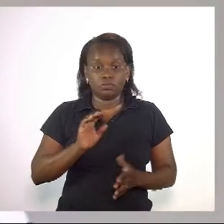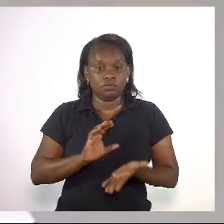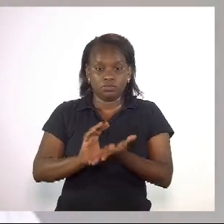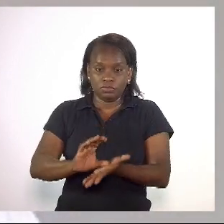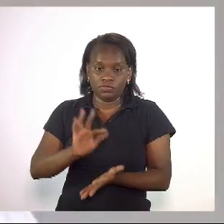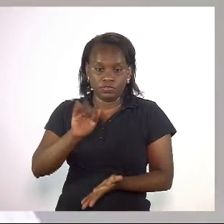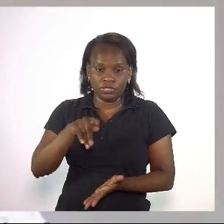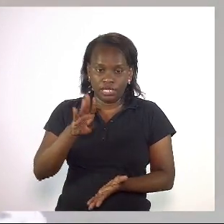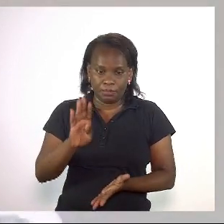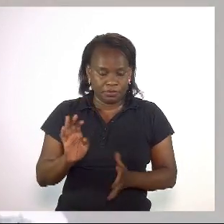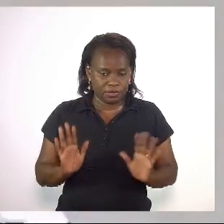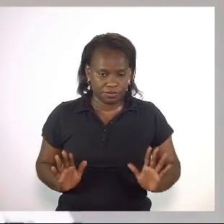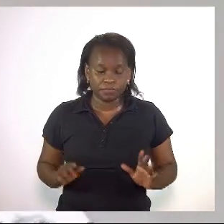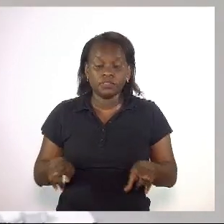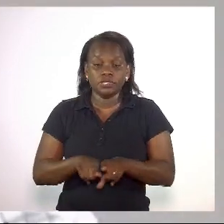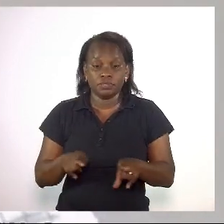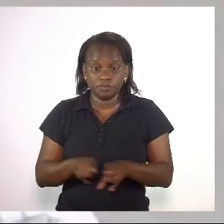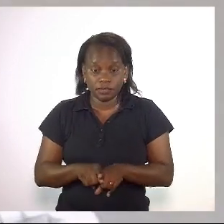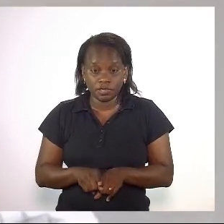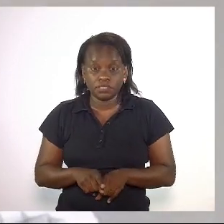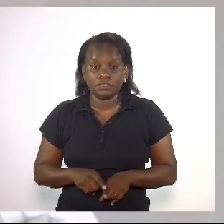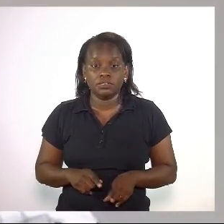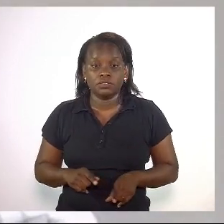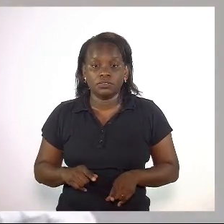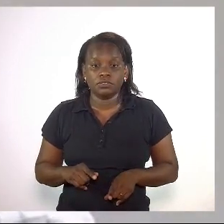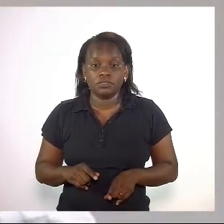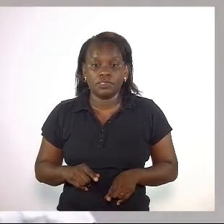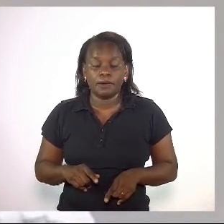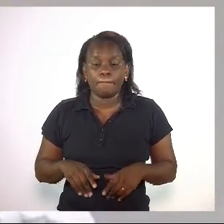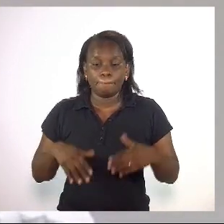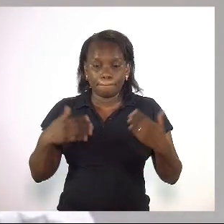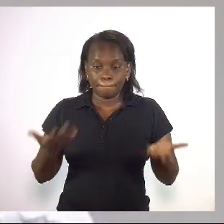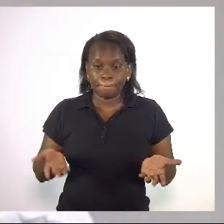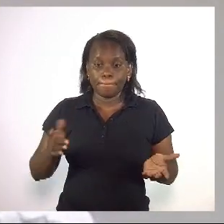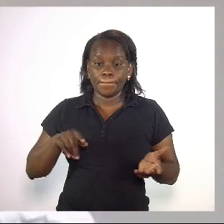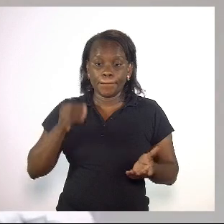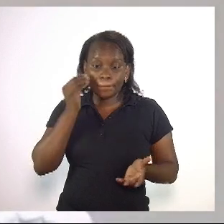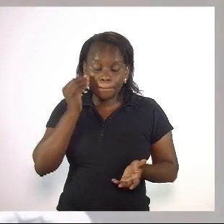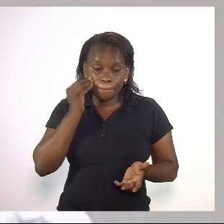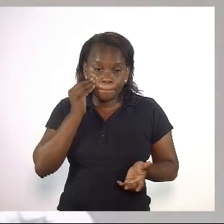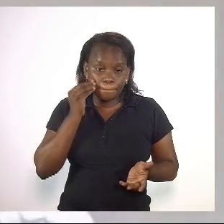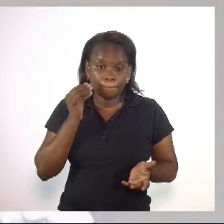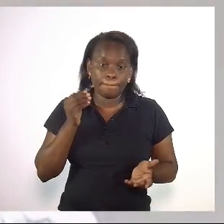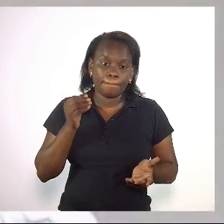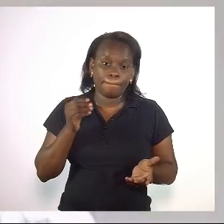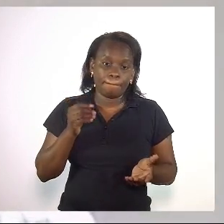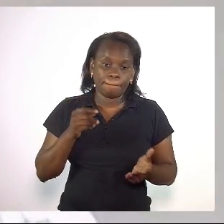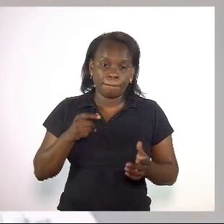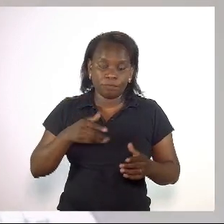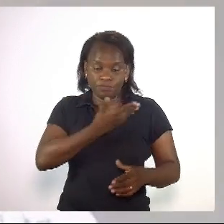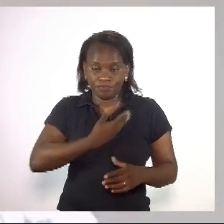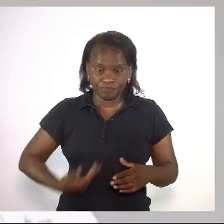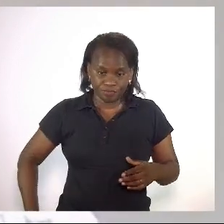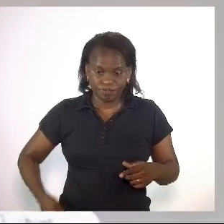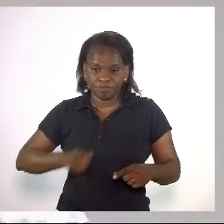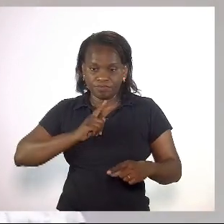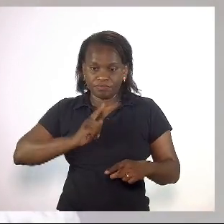lá. Além disso, quando tentamos, por meio de veto do governador,